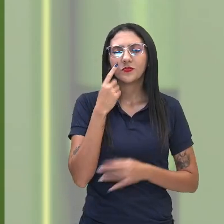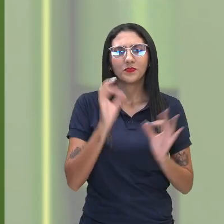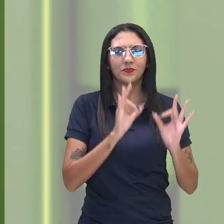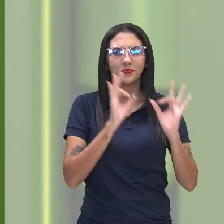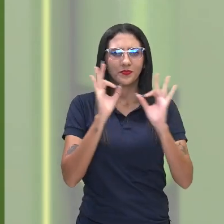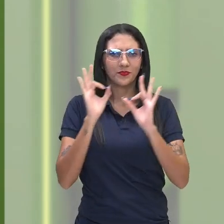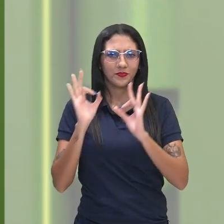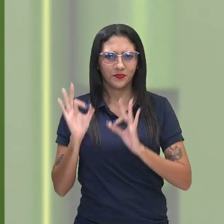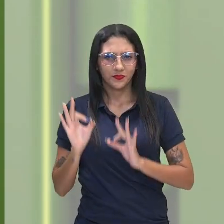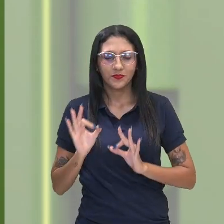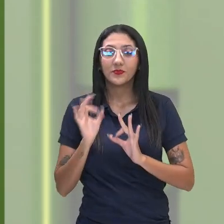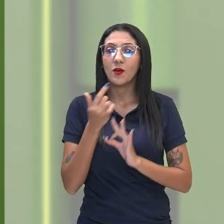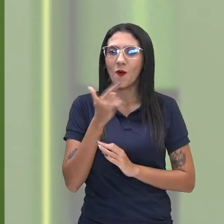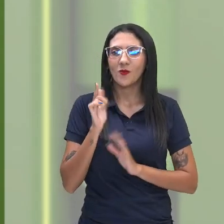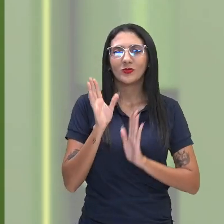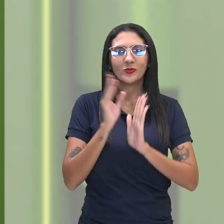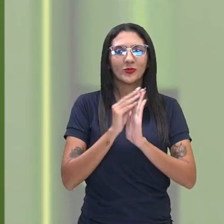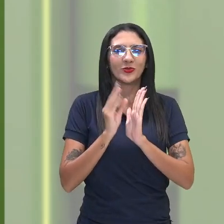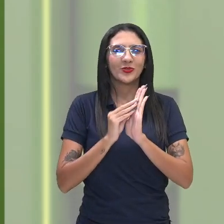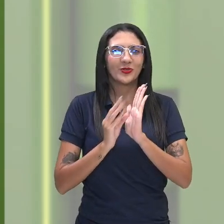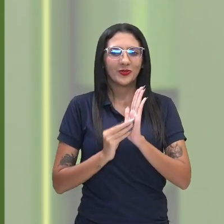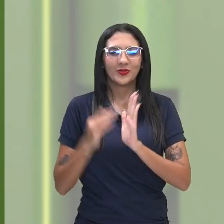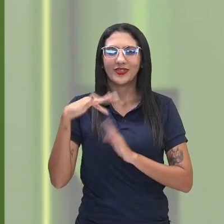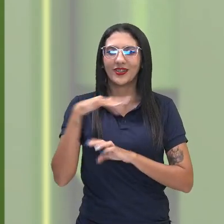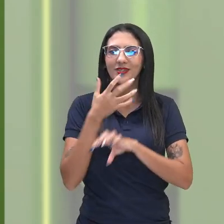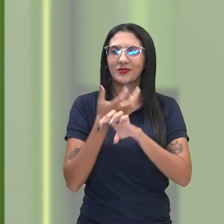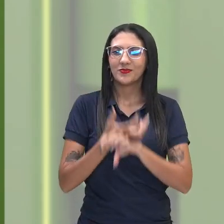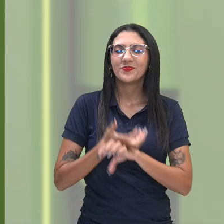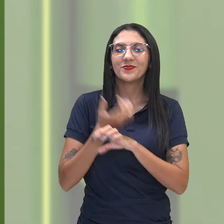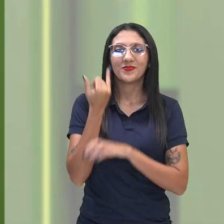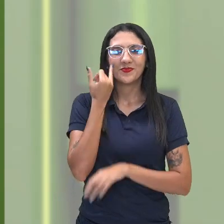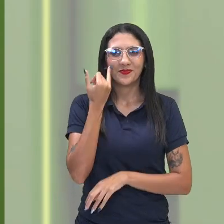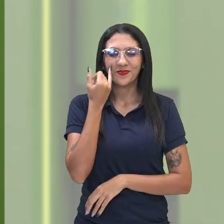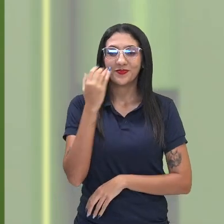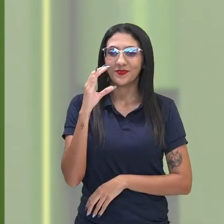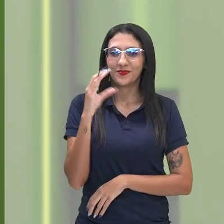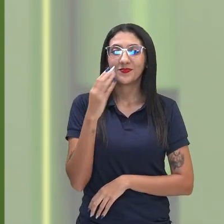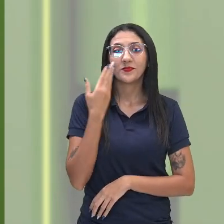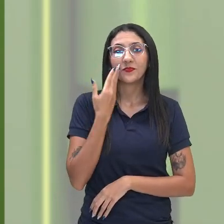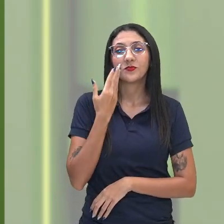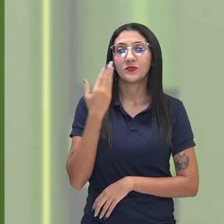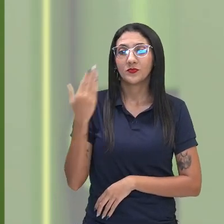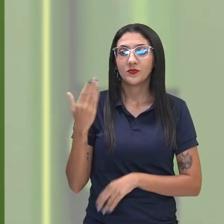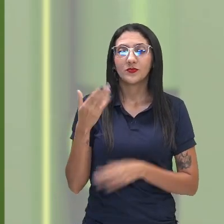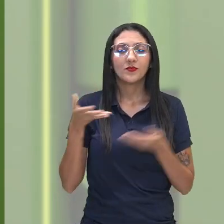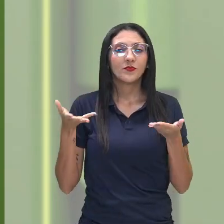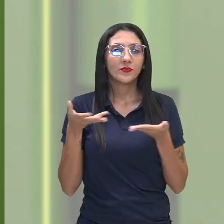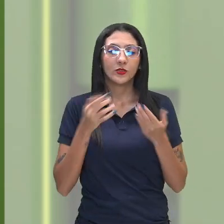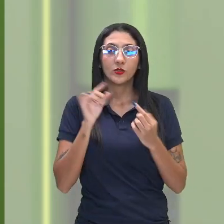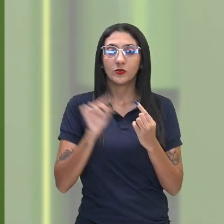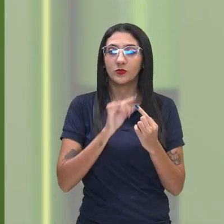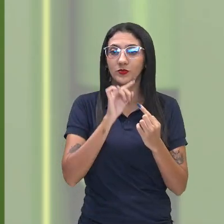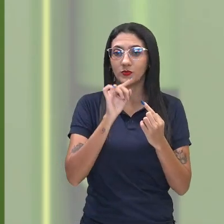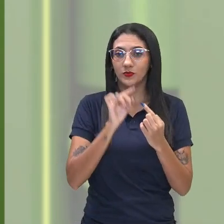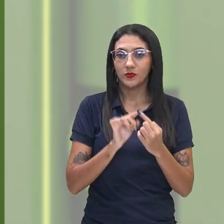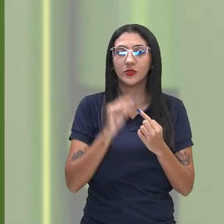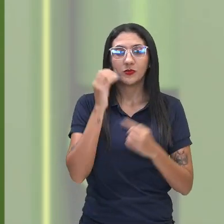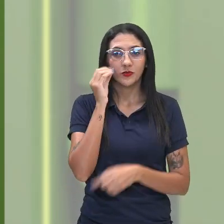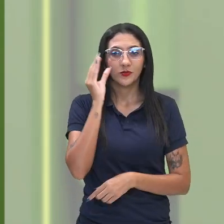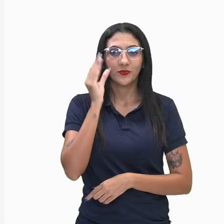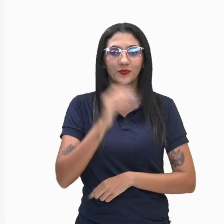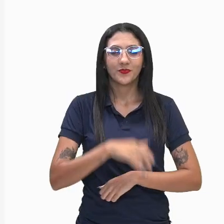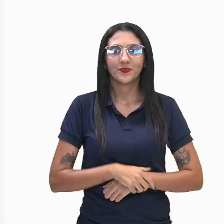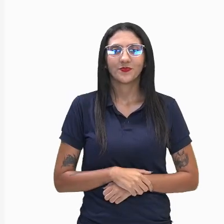aí mais conteúdos de ciências, mais informações que a gente vai conhecer. Então vamos observar o objeto de conhecimento da nossa